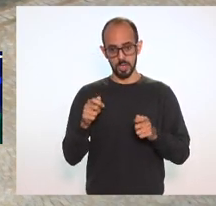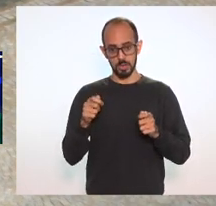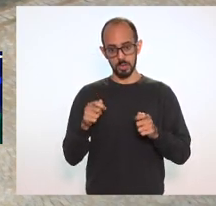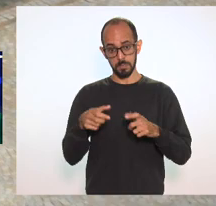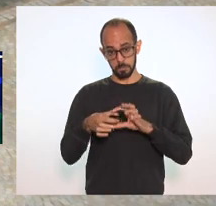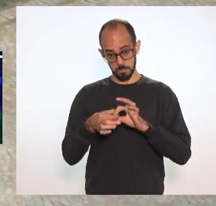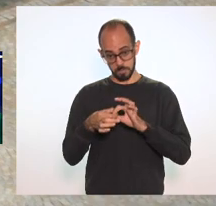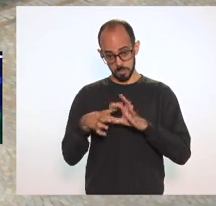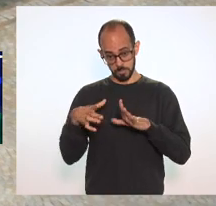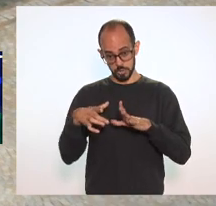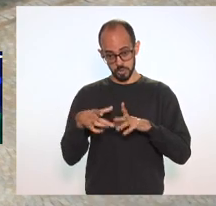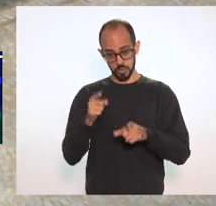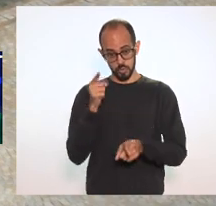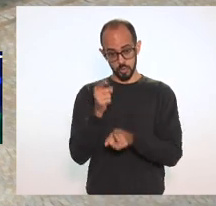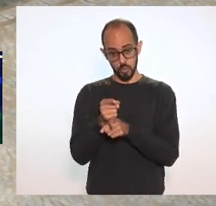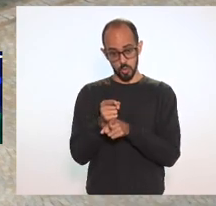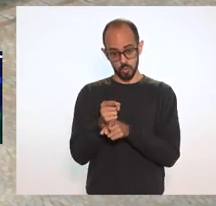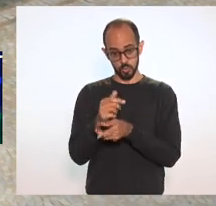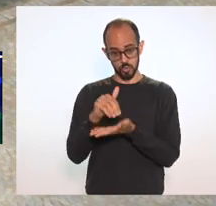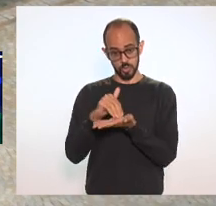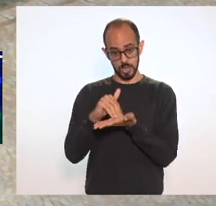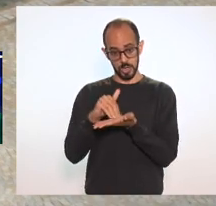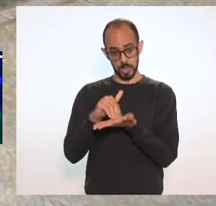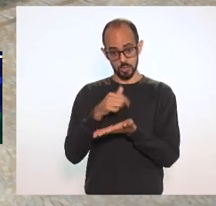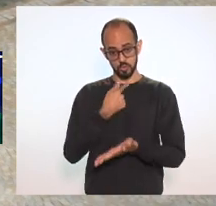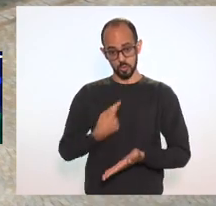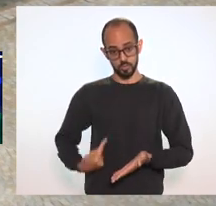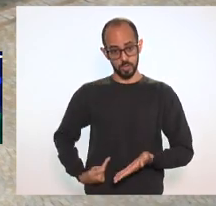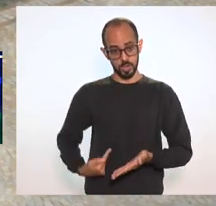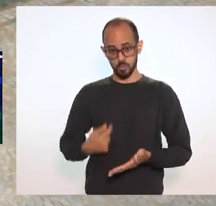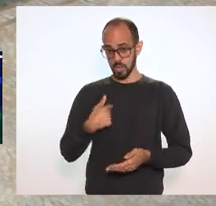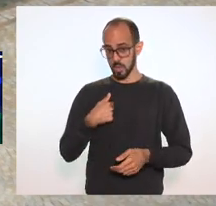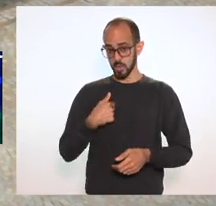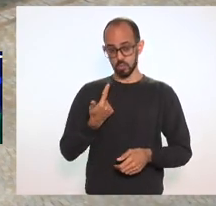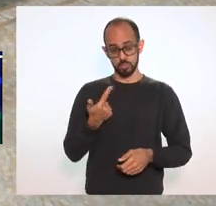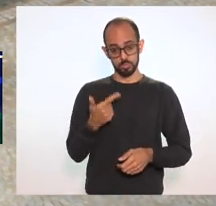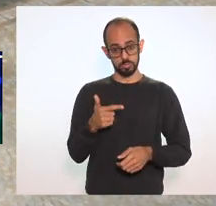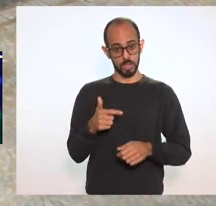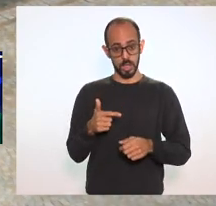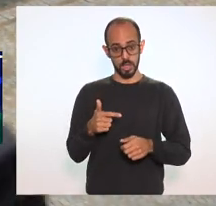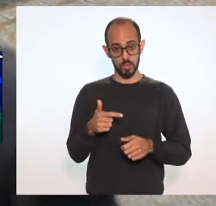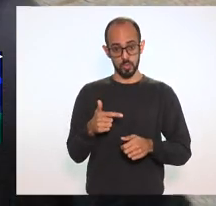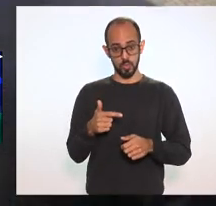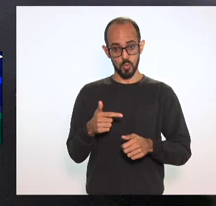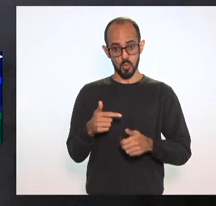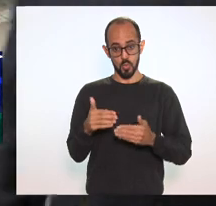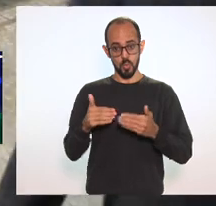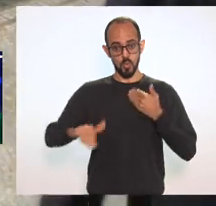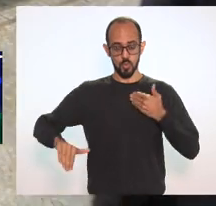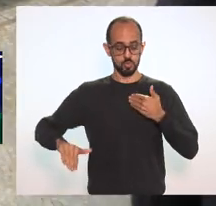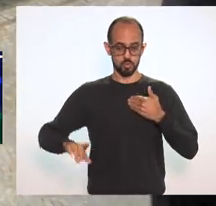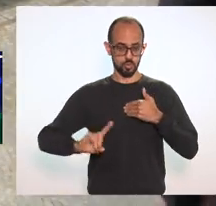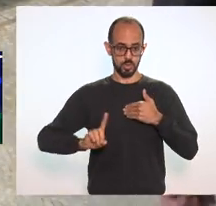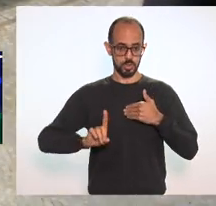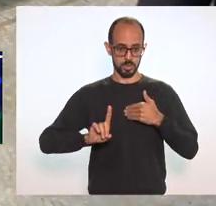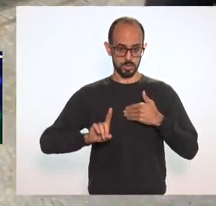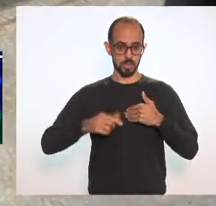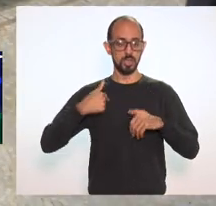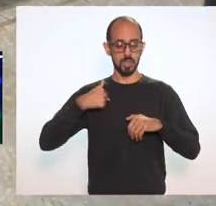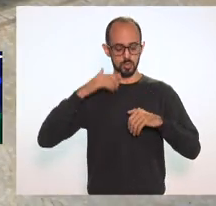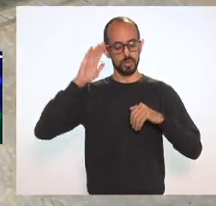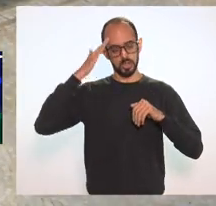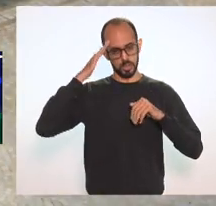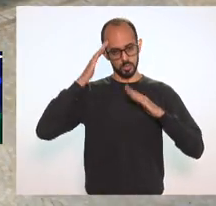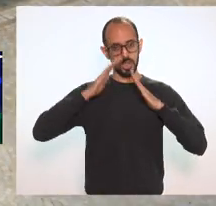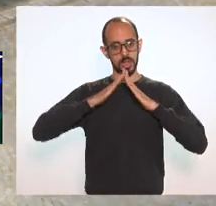secretário de governo que quer fazer ela faltar eu não tenho Lopes nenhum pelo contrário eu tenho entendimento de que essa casa quer um